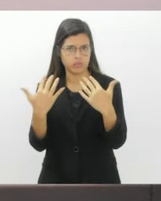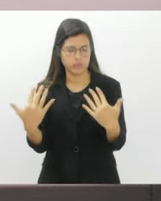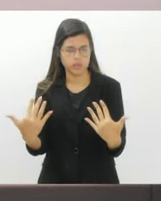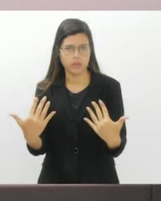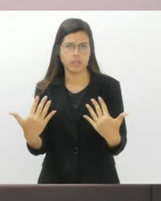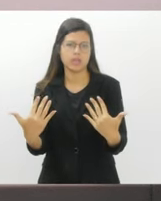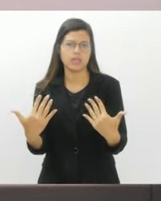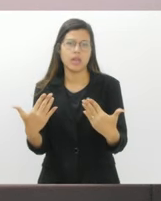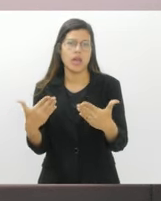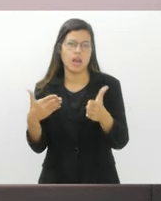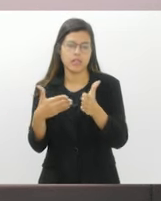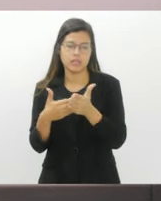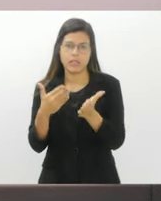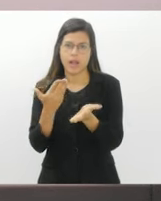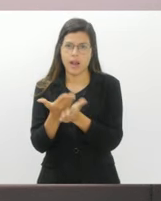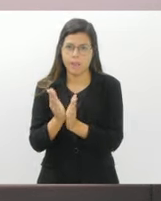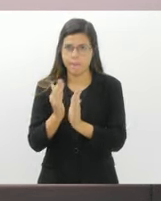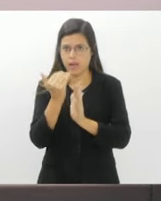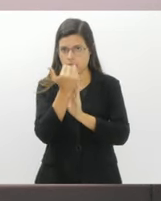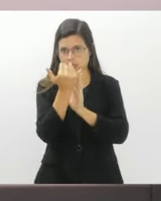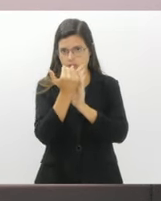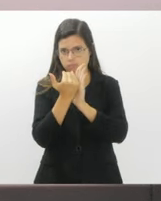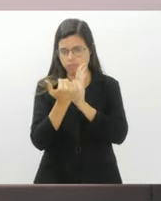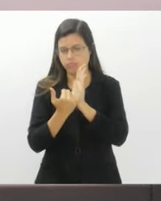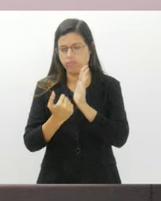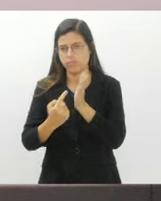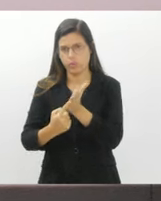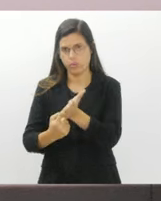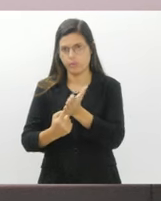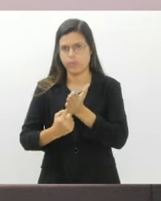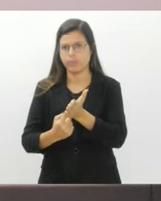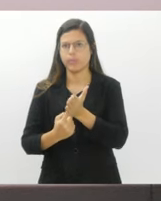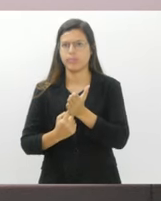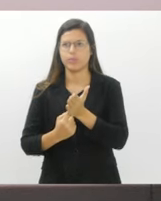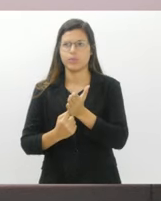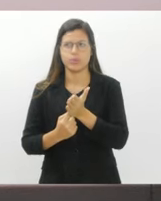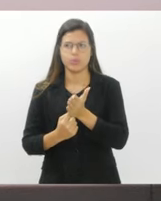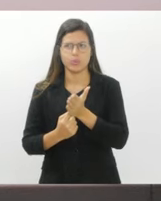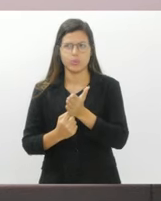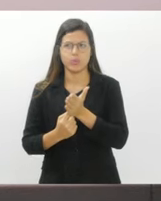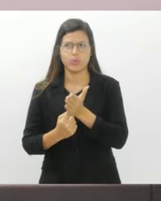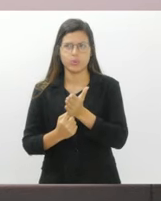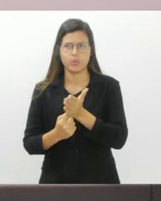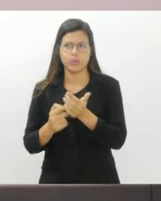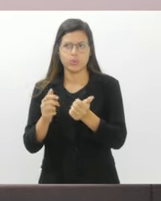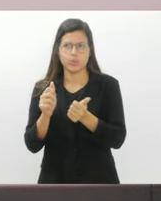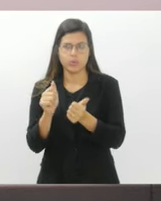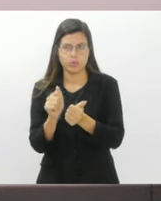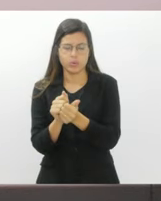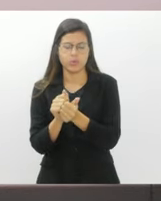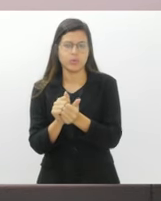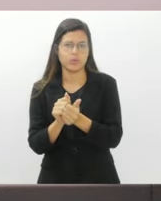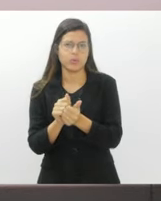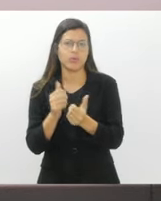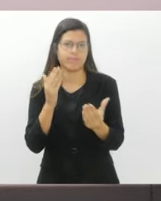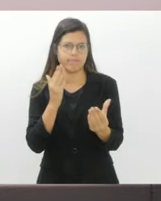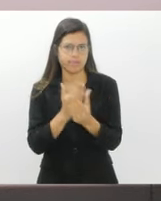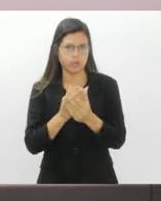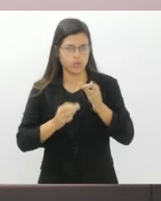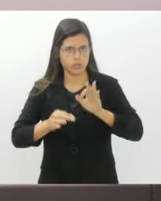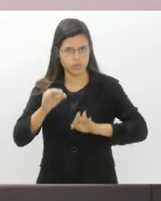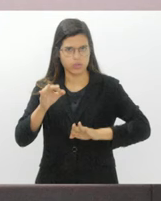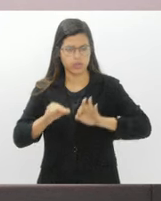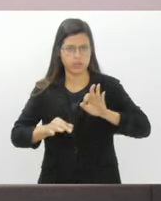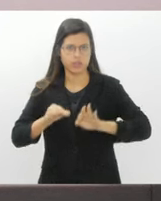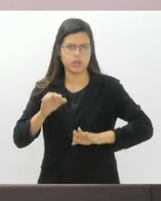seja concluída a agenda de compromissos junto ao juízo da recuperação judicial, assim como